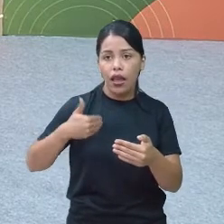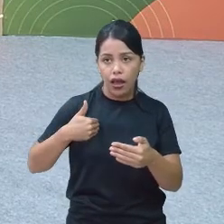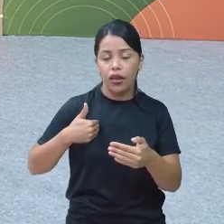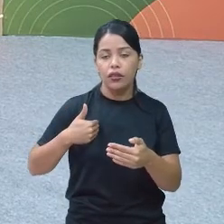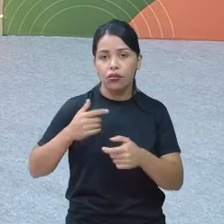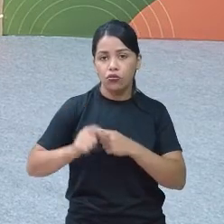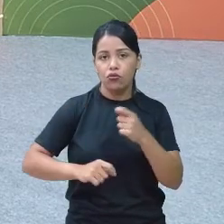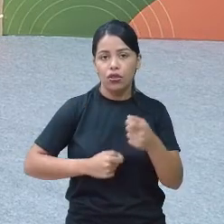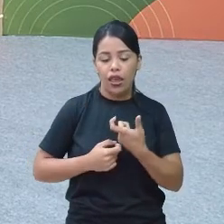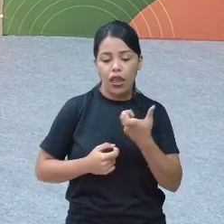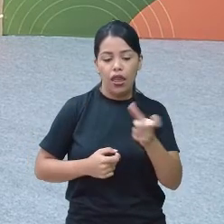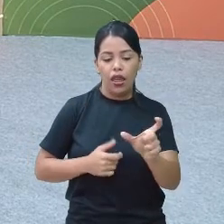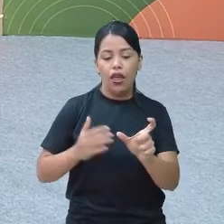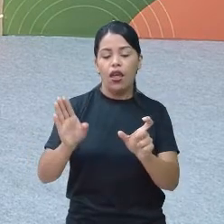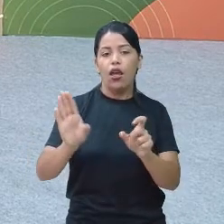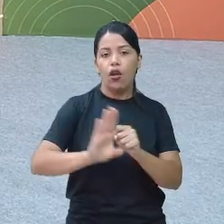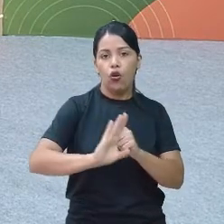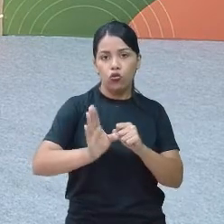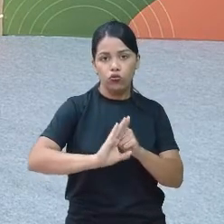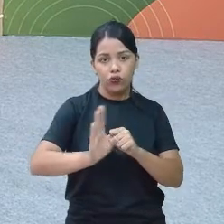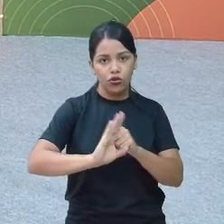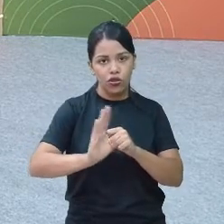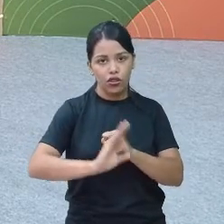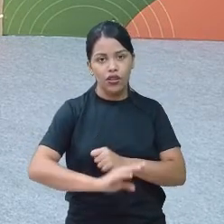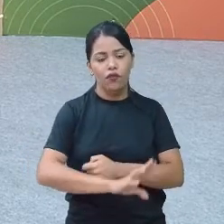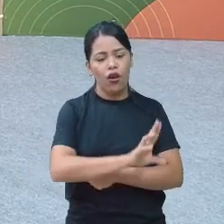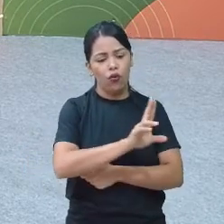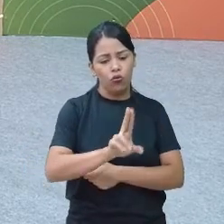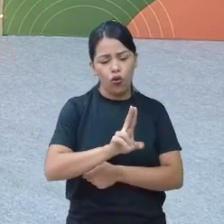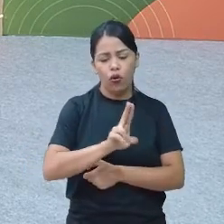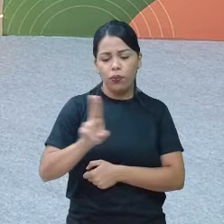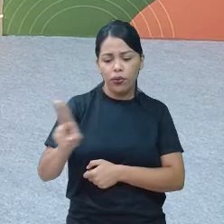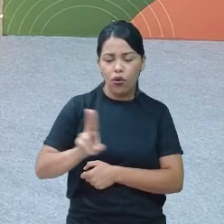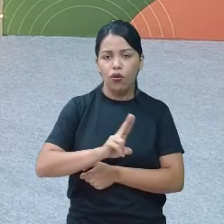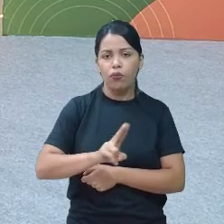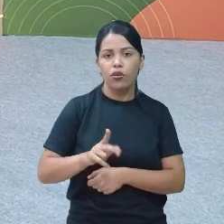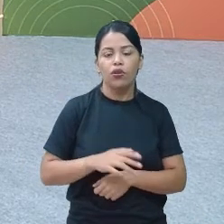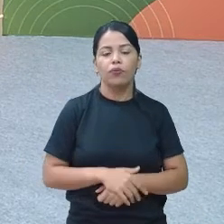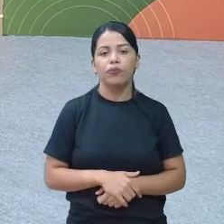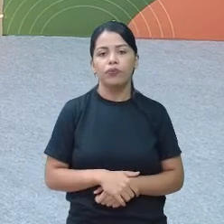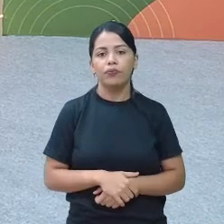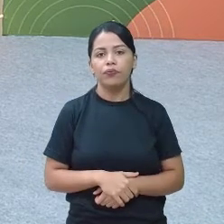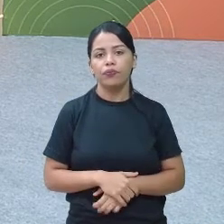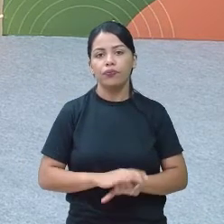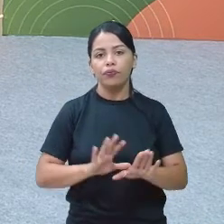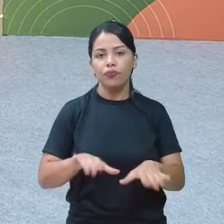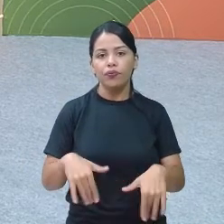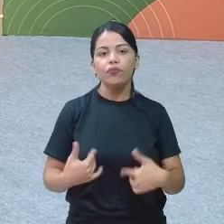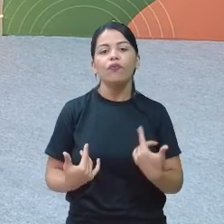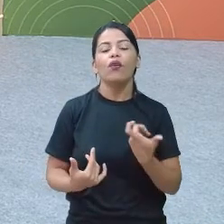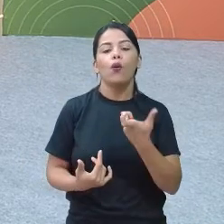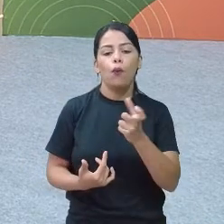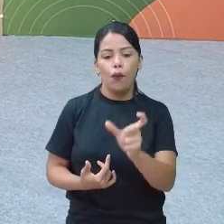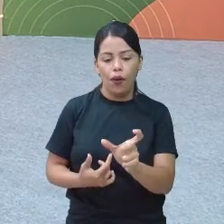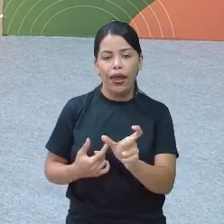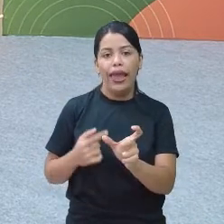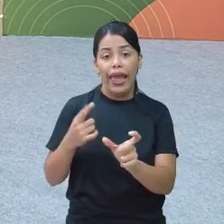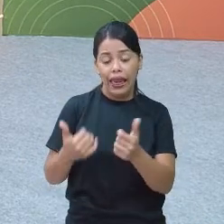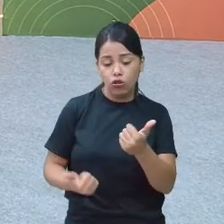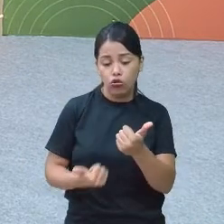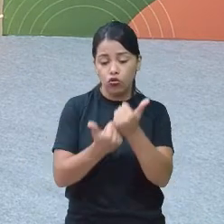os nomes das personagens, né? Maria, que amava. O pronome relativo substitui esse substantivo